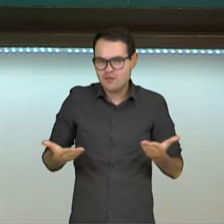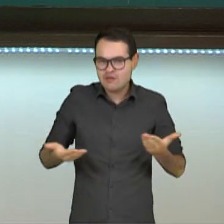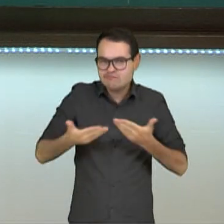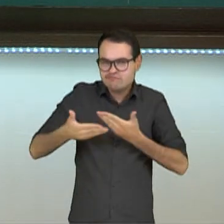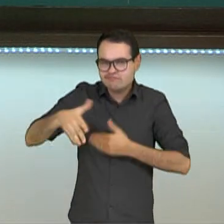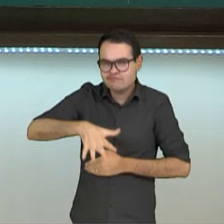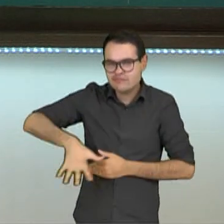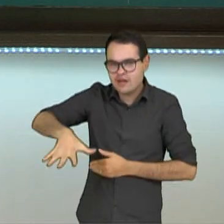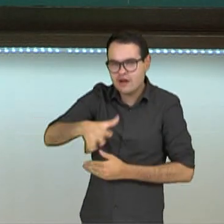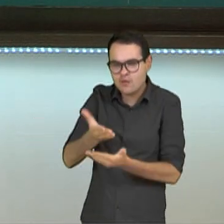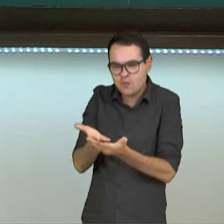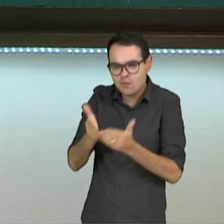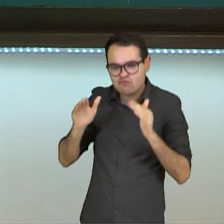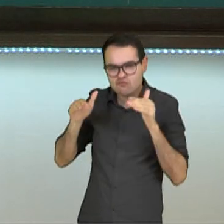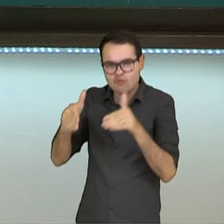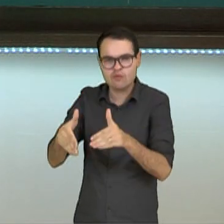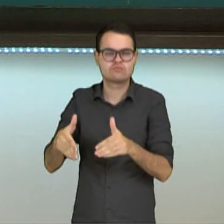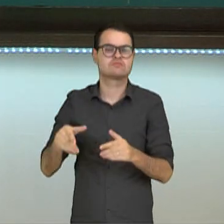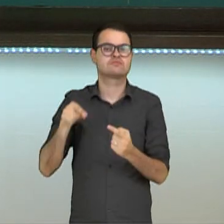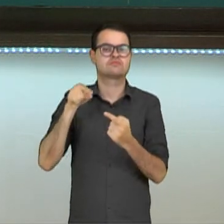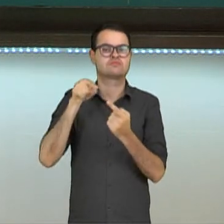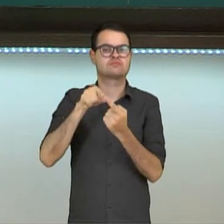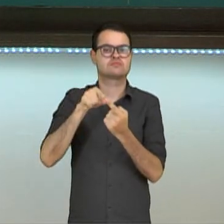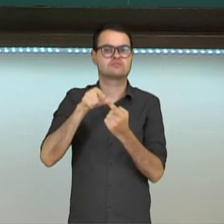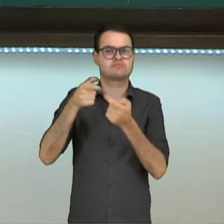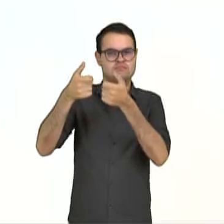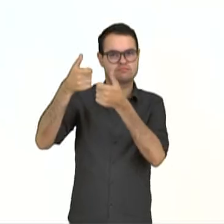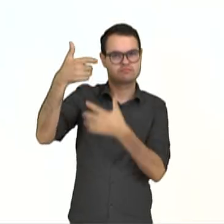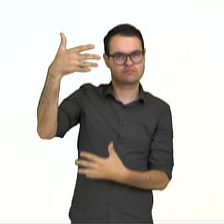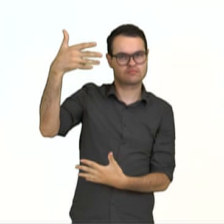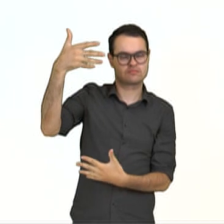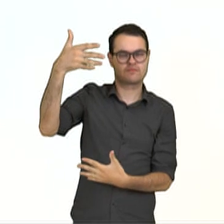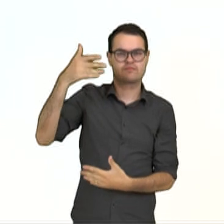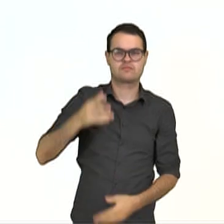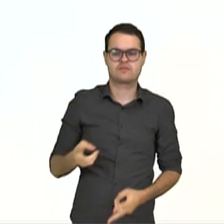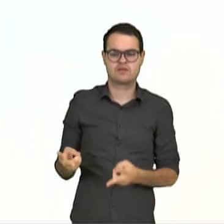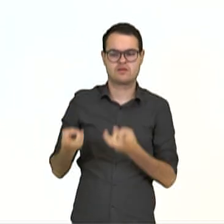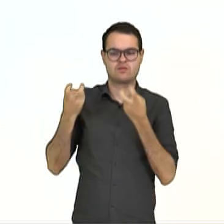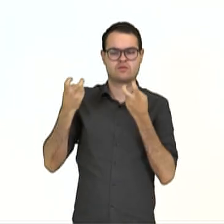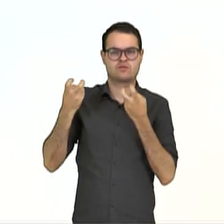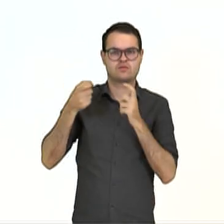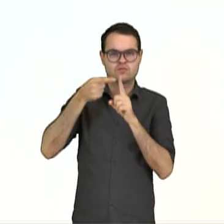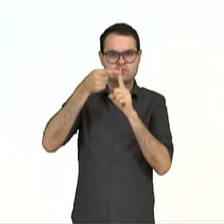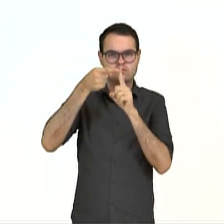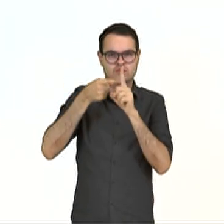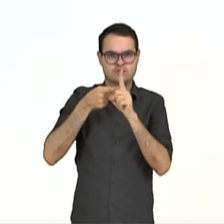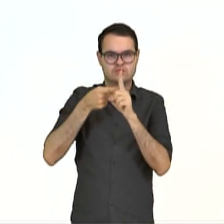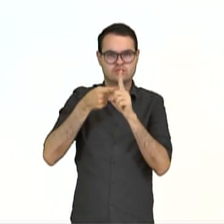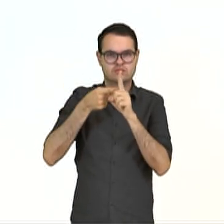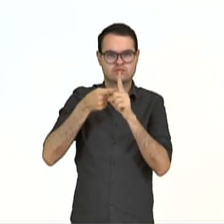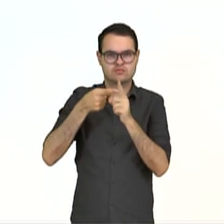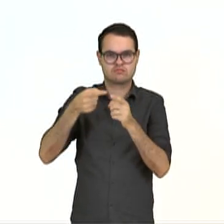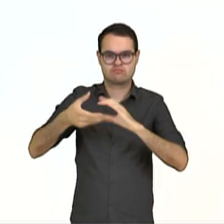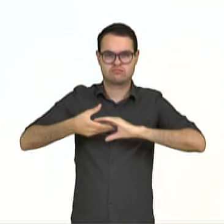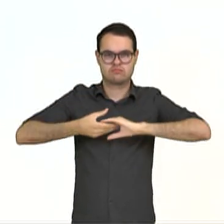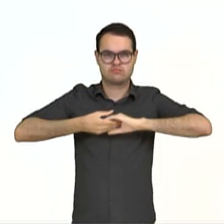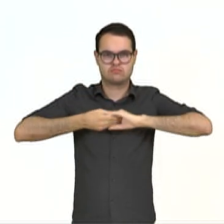então? Os objetivos. Reconhecer os tipos de